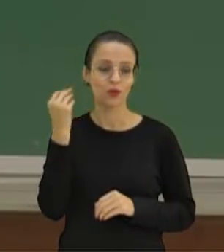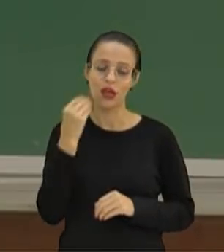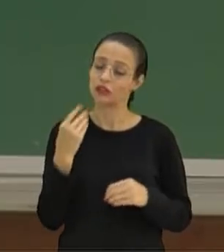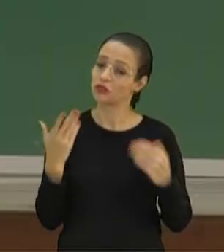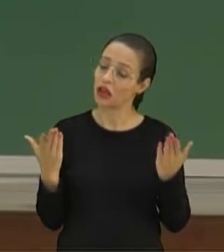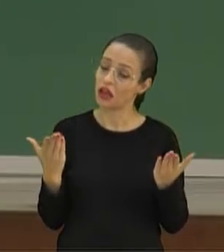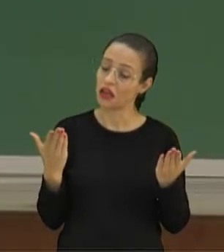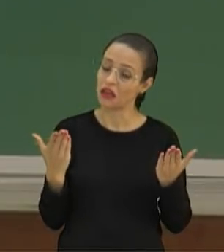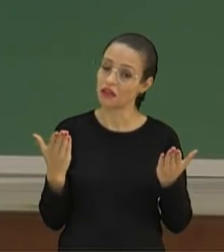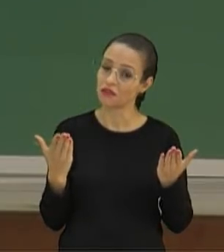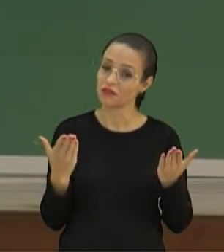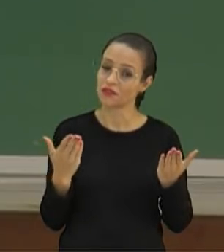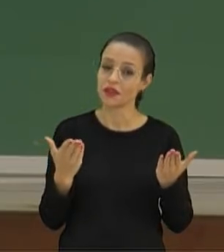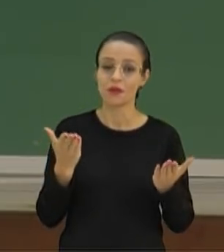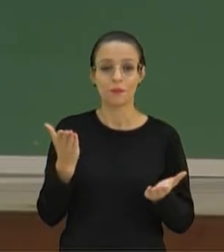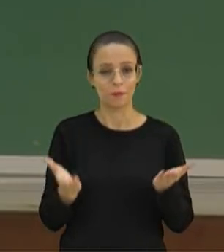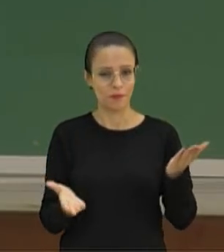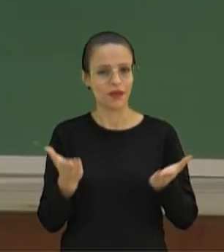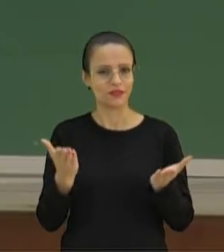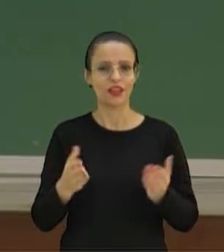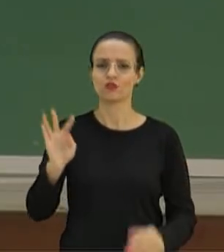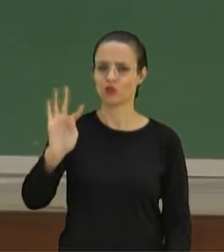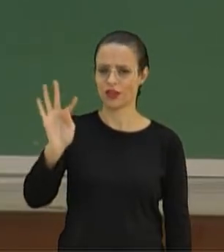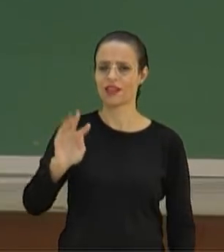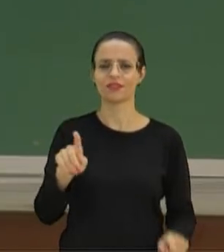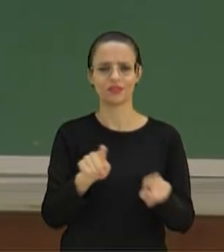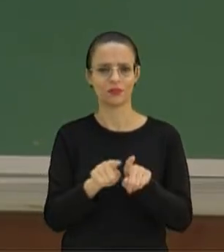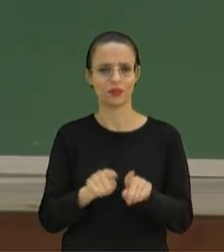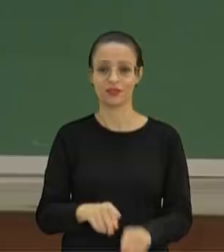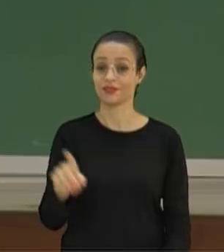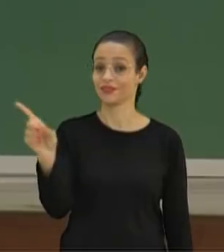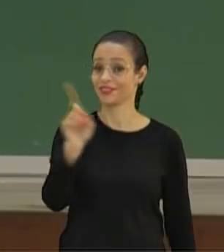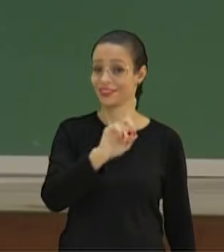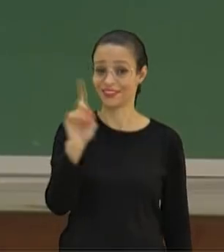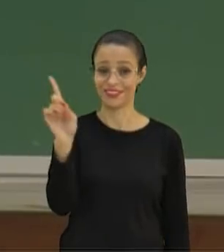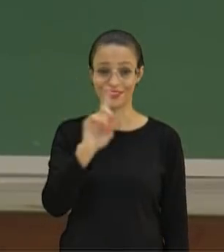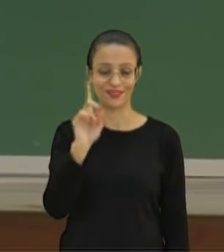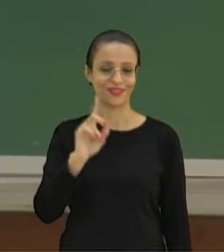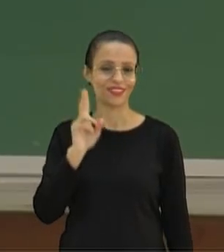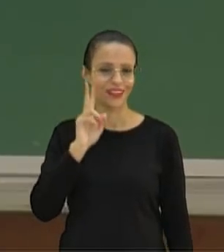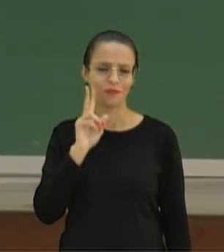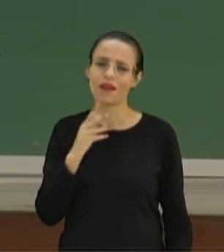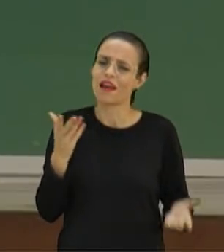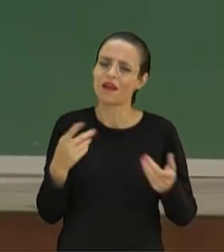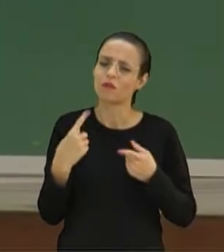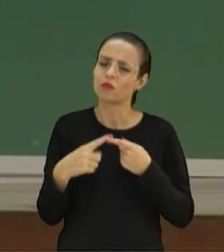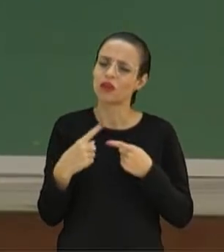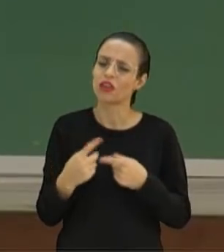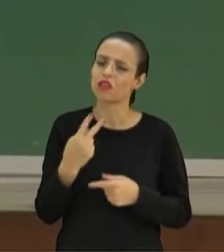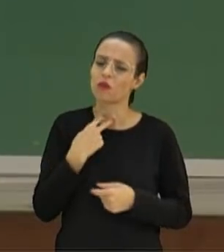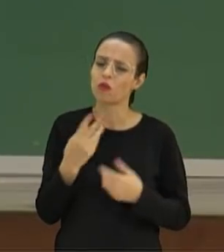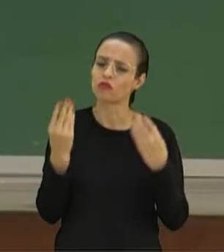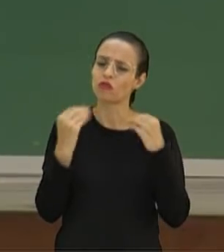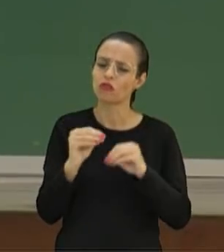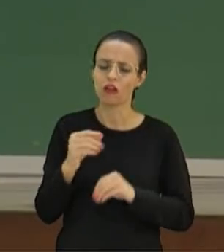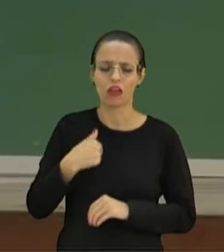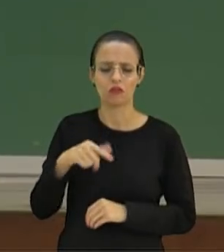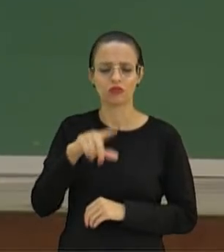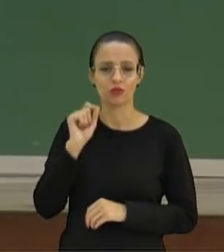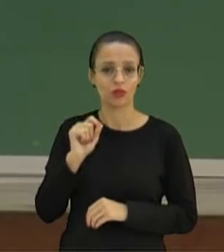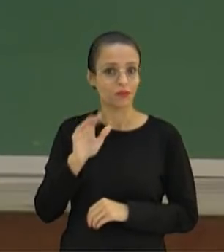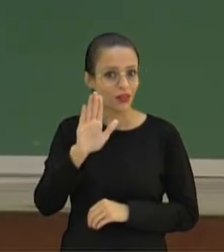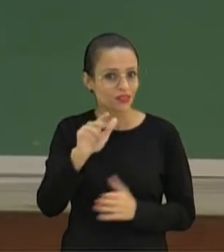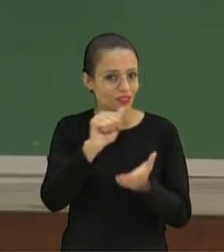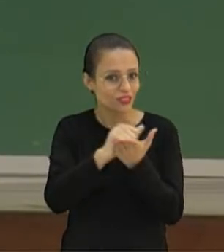prof, o gato, eu pesei ele em tonelada também. Não, lembra? Prof, mas por que eu não posso colocar a unidade que eu quero?